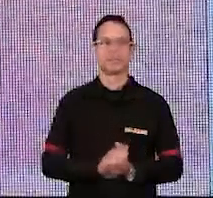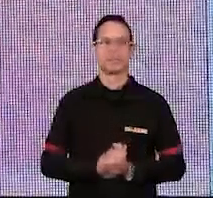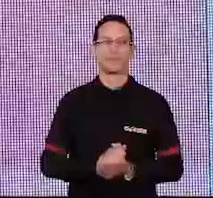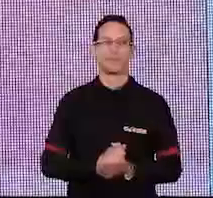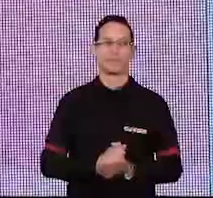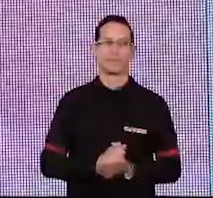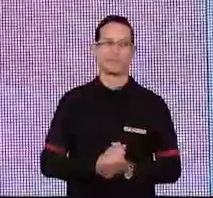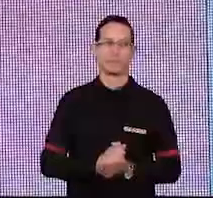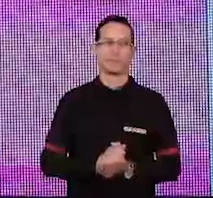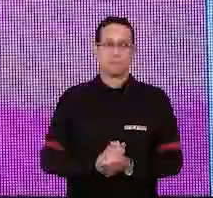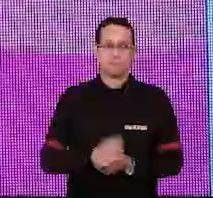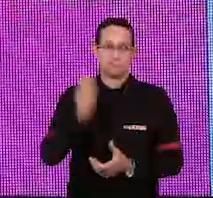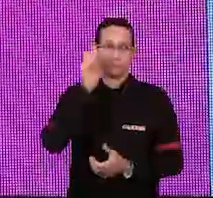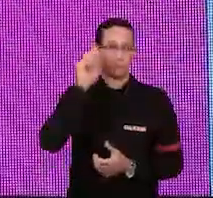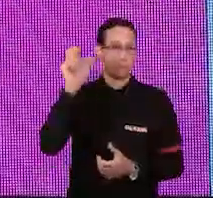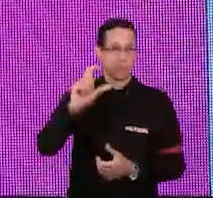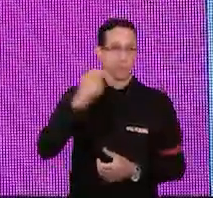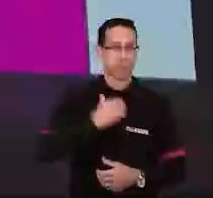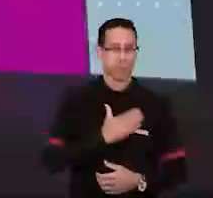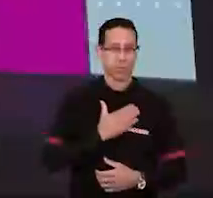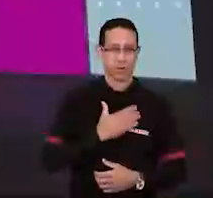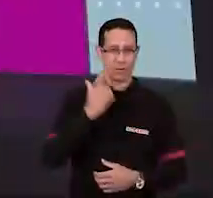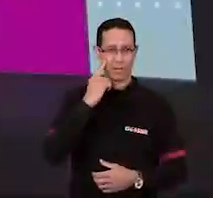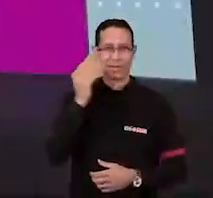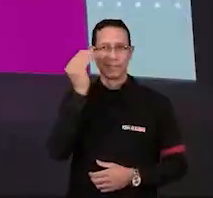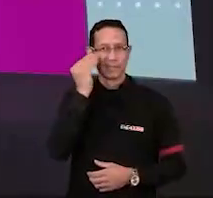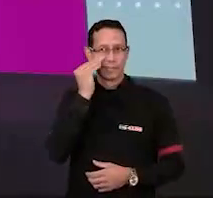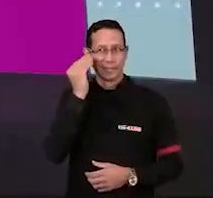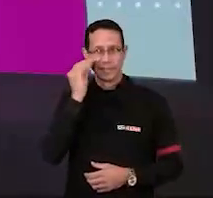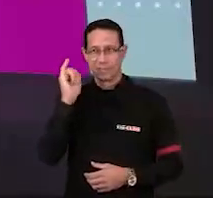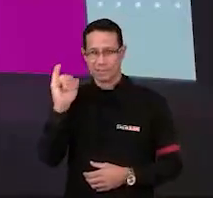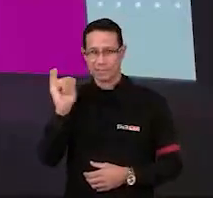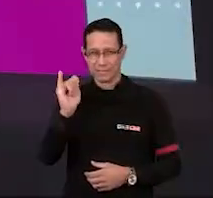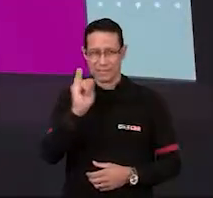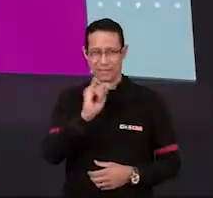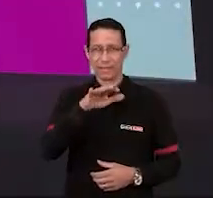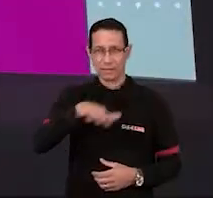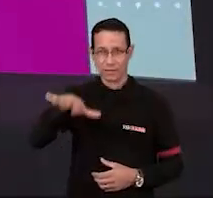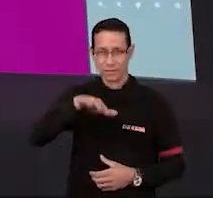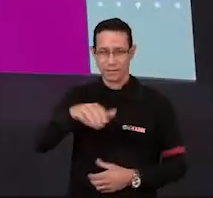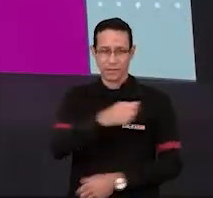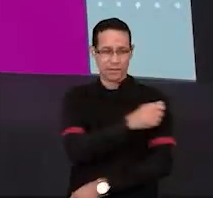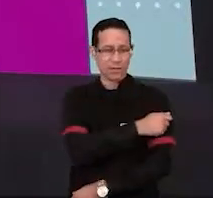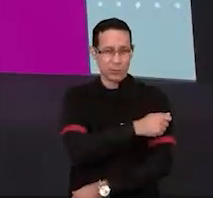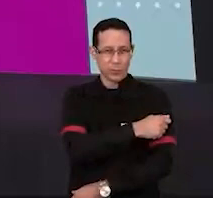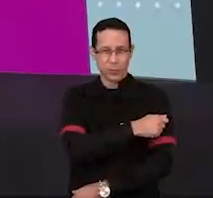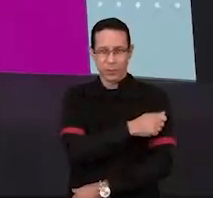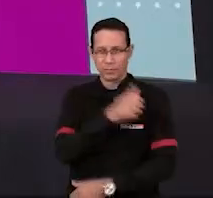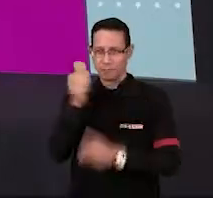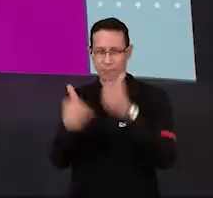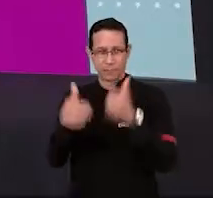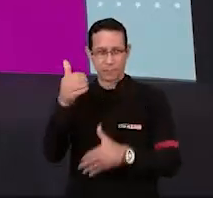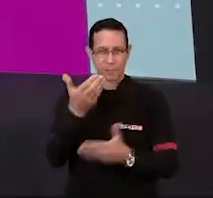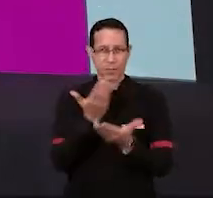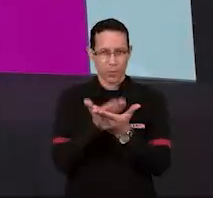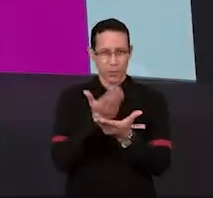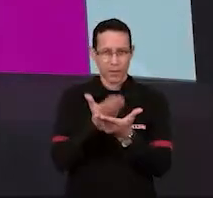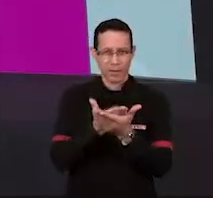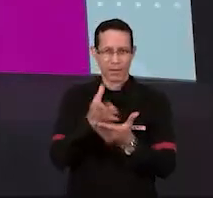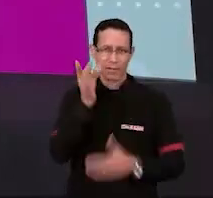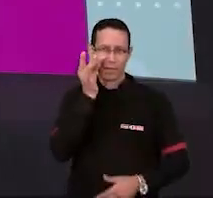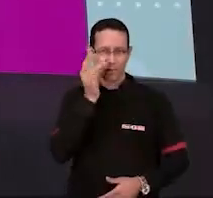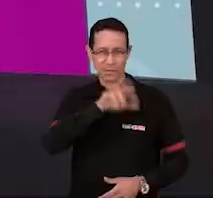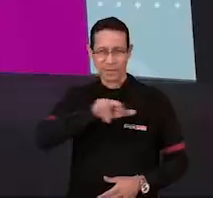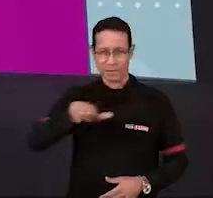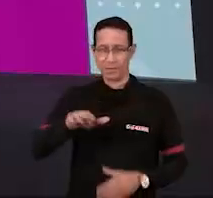O que eu acho mais interessante, né, que é o que eu tento passar para os meus alunos quando a gente está fazendo aula prática e tudo,